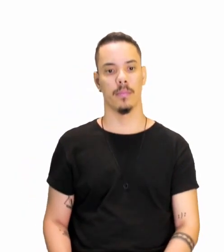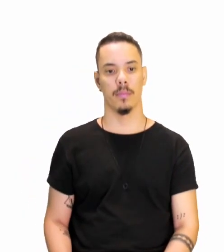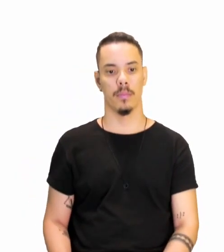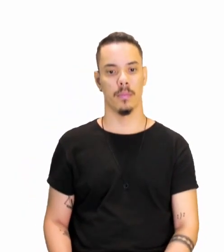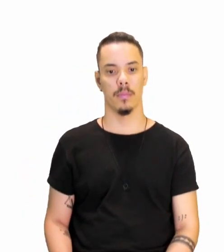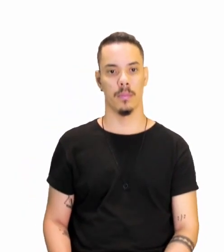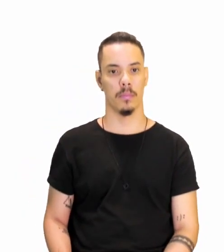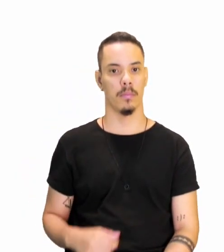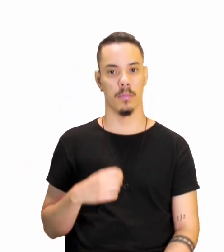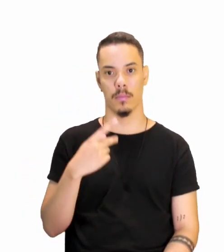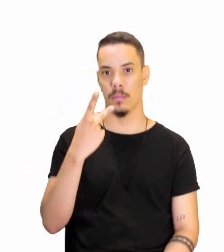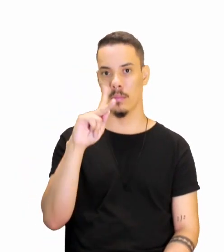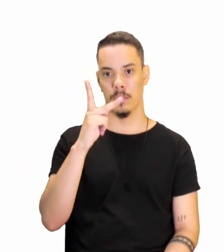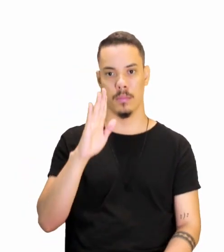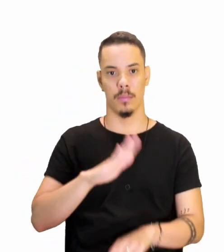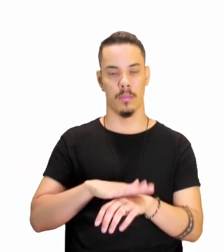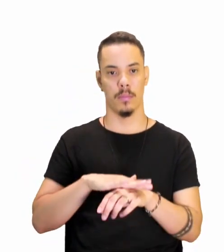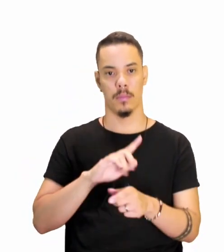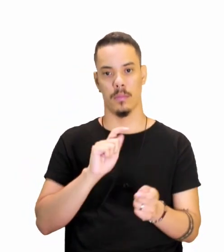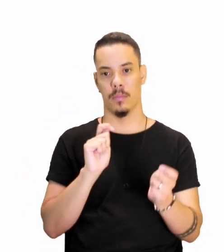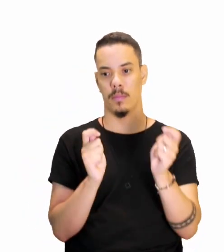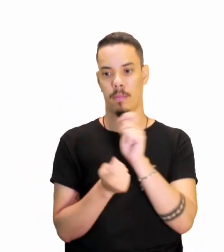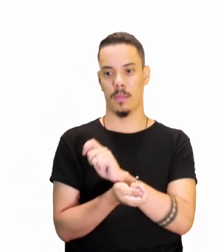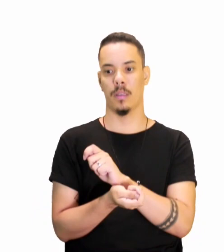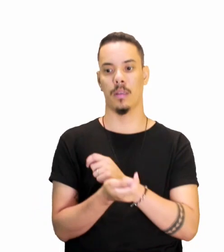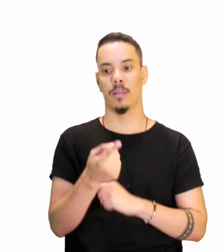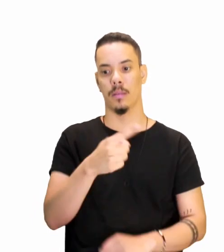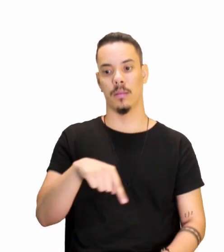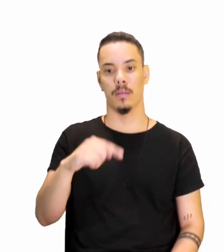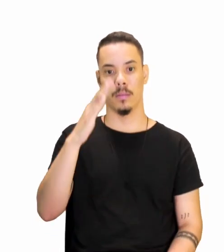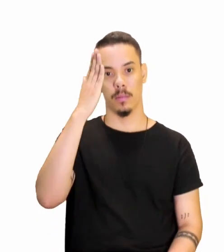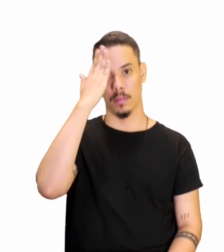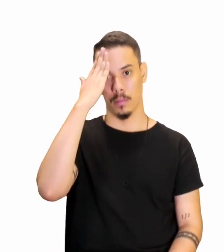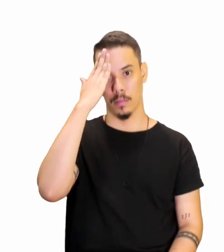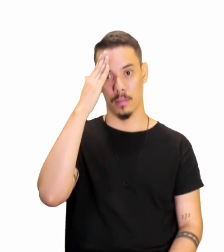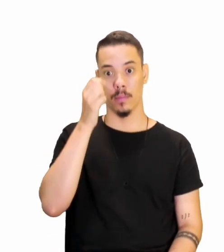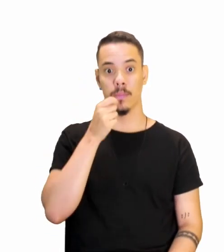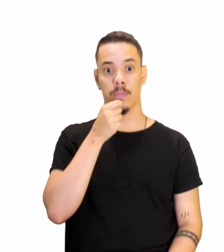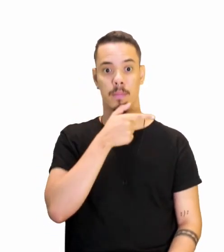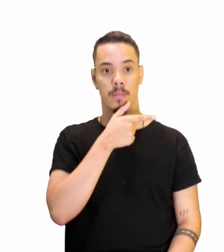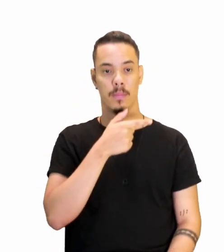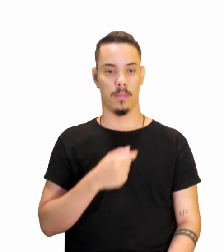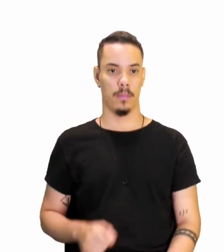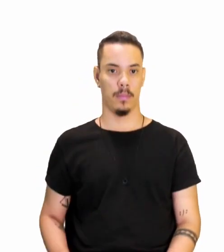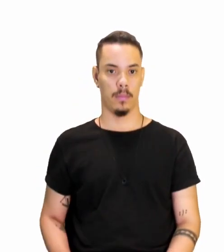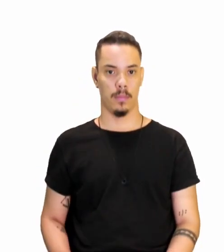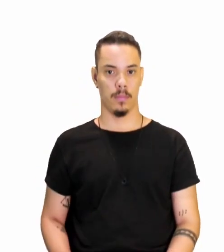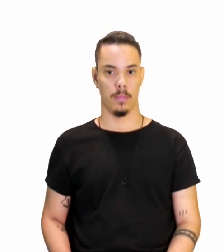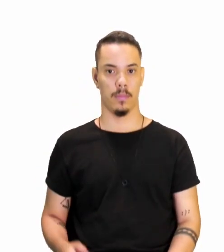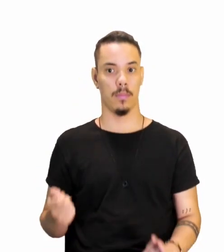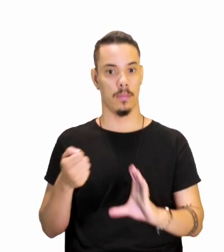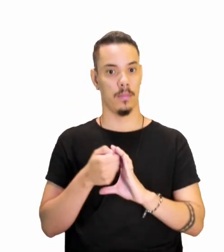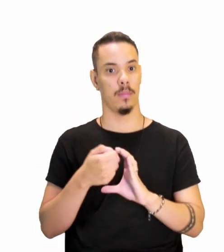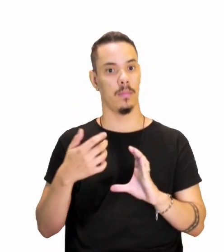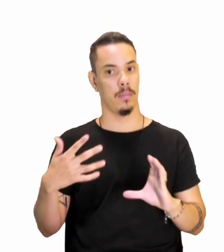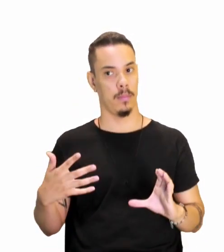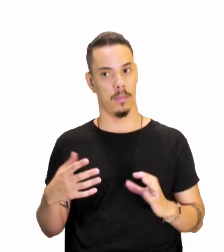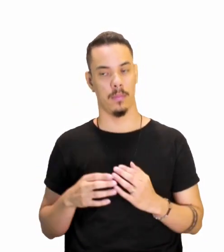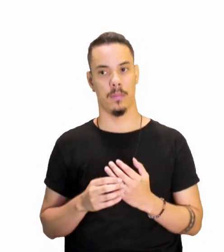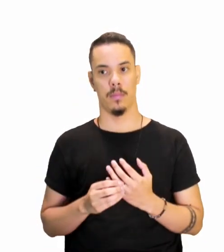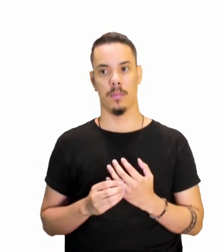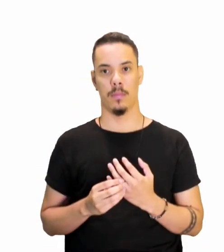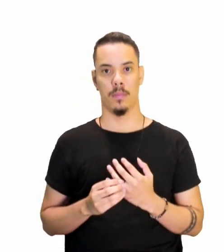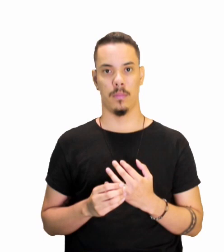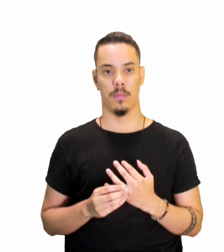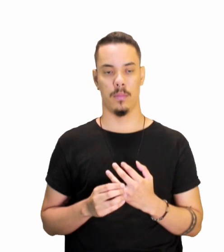Uma anedota. Aí você vai saber quando que eu sei que é uma piada. Qual é a característica, né, que